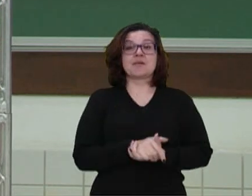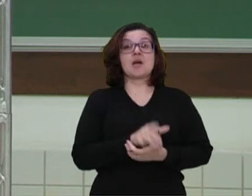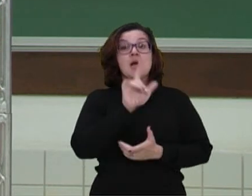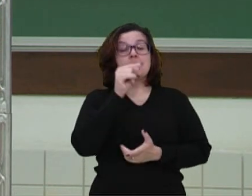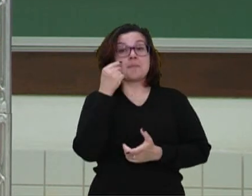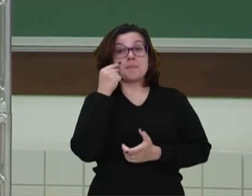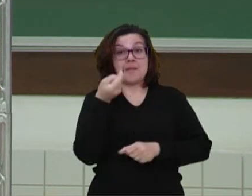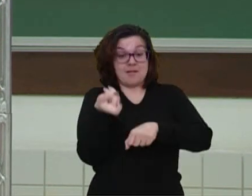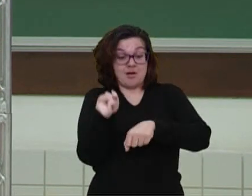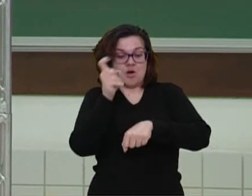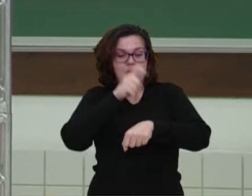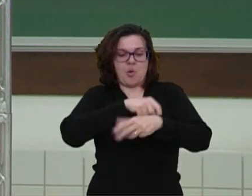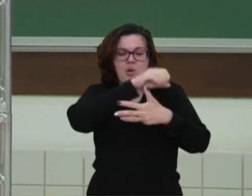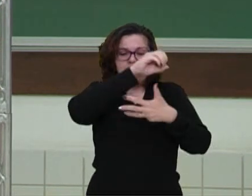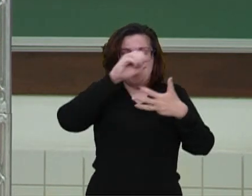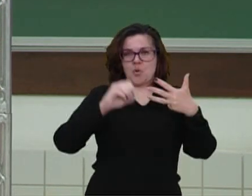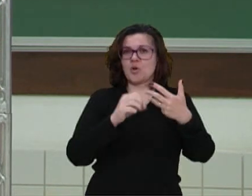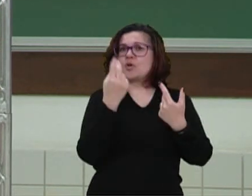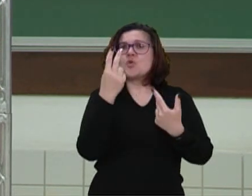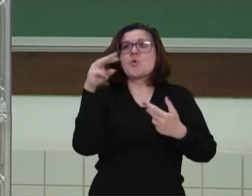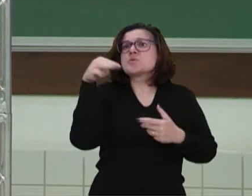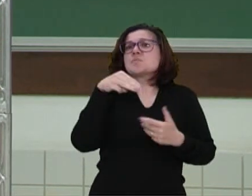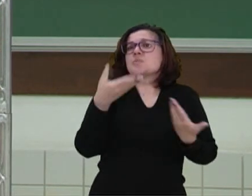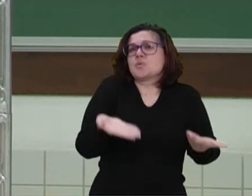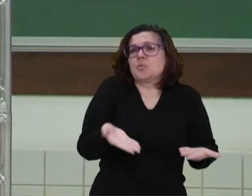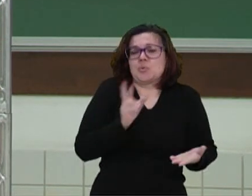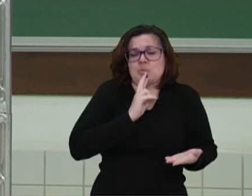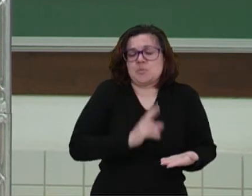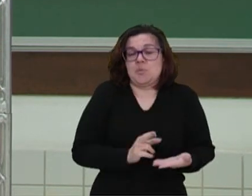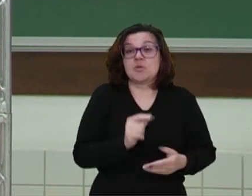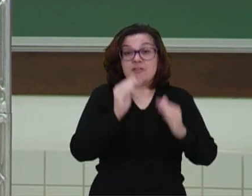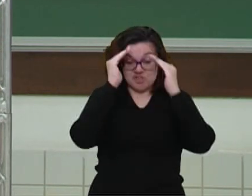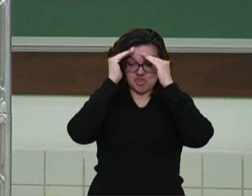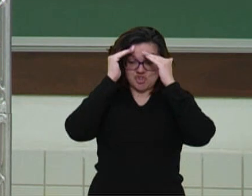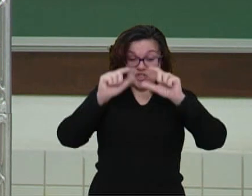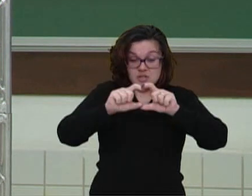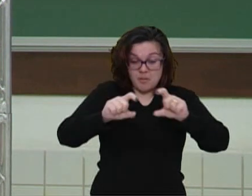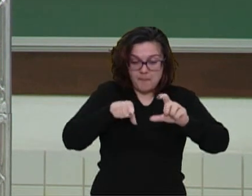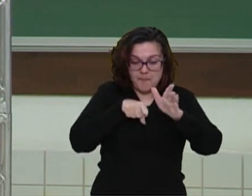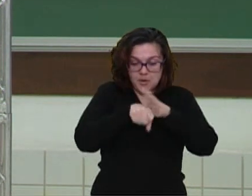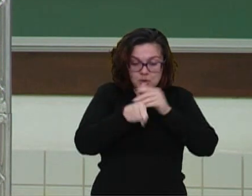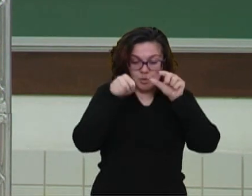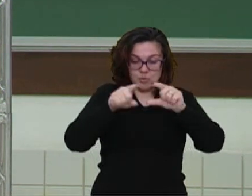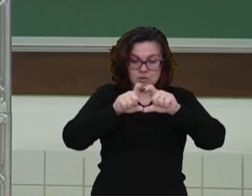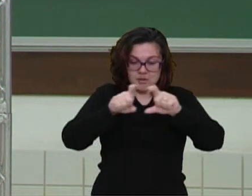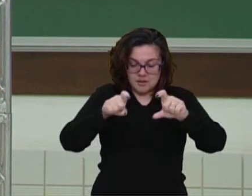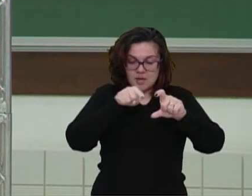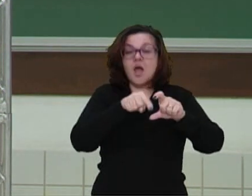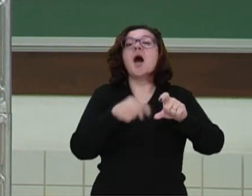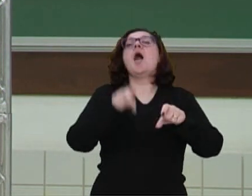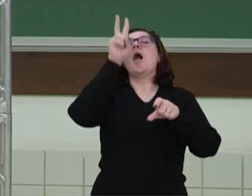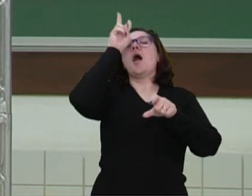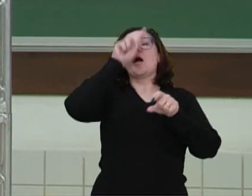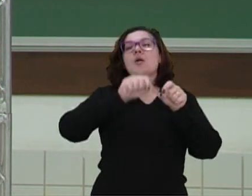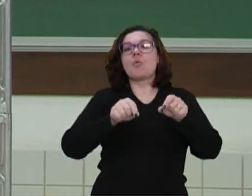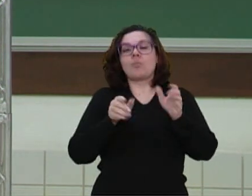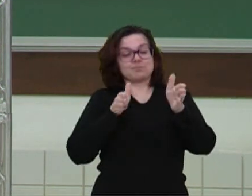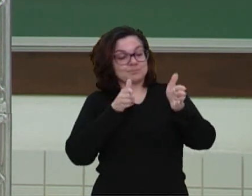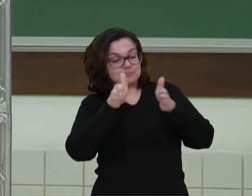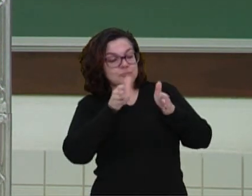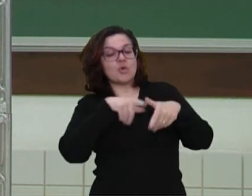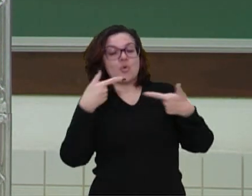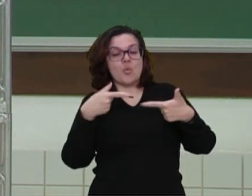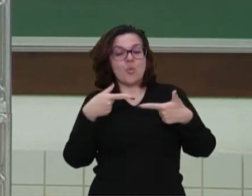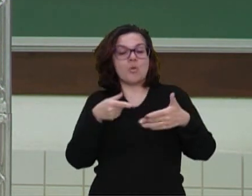você no momento do Enem tem 2 minutos e meio para responder uma questão. Vai direto ao comando. Se você lendo o comando já se lembrava qual regime,